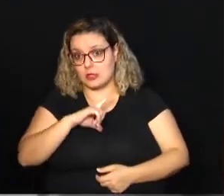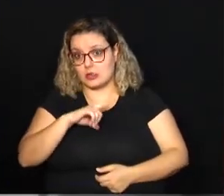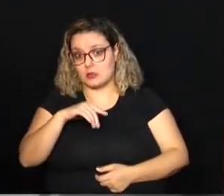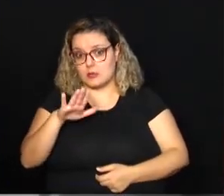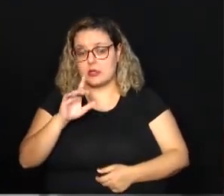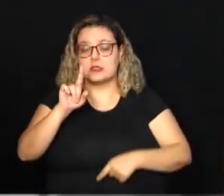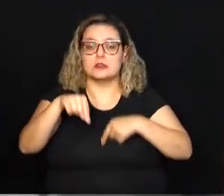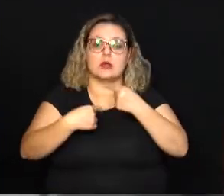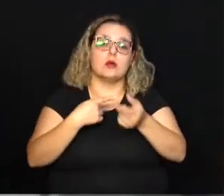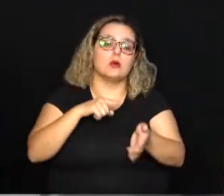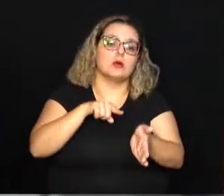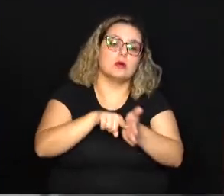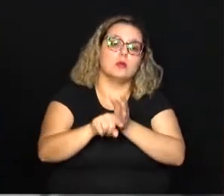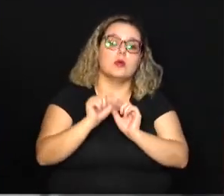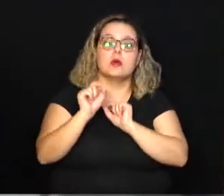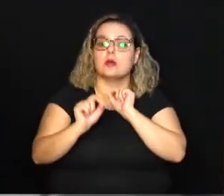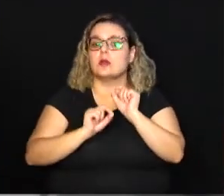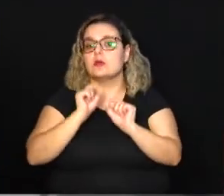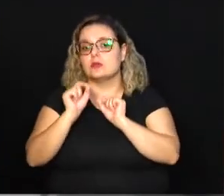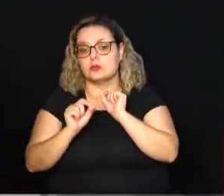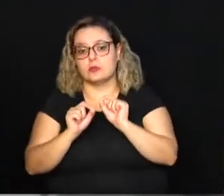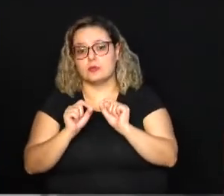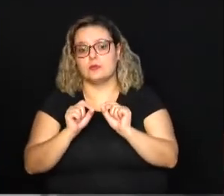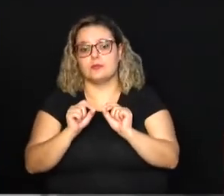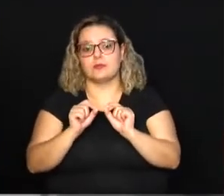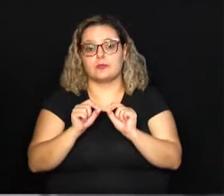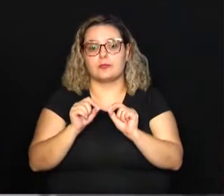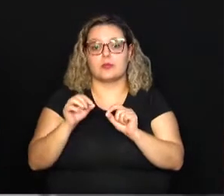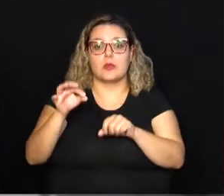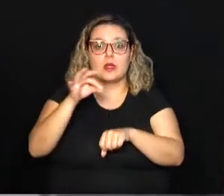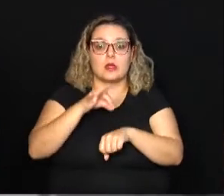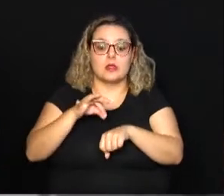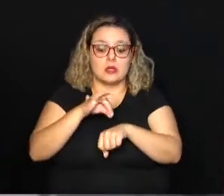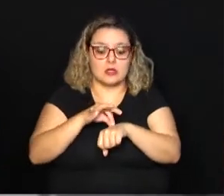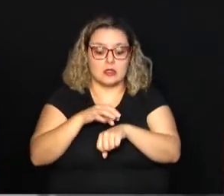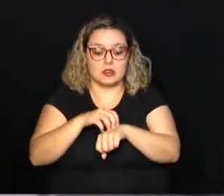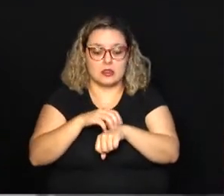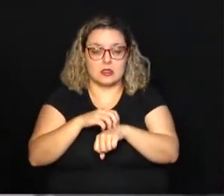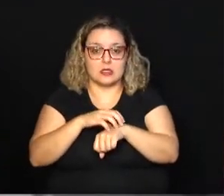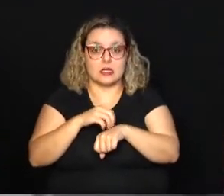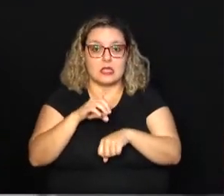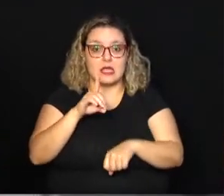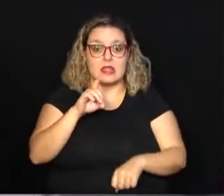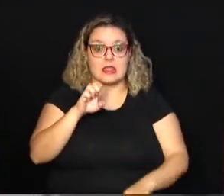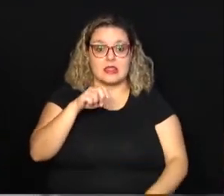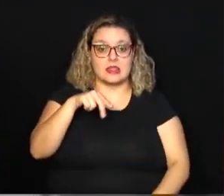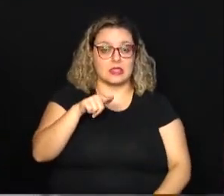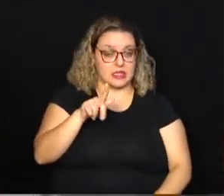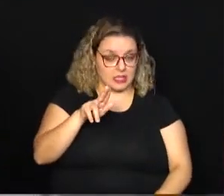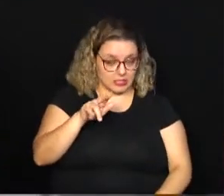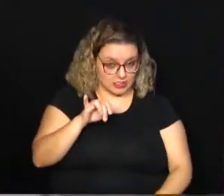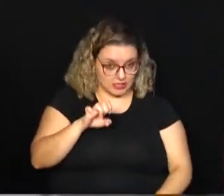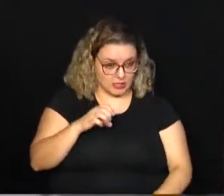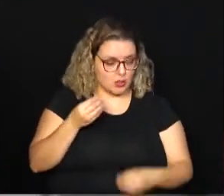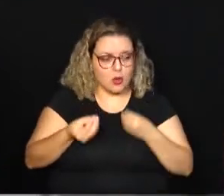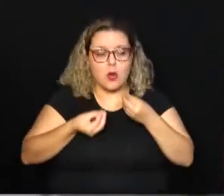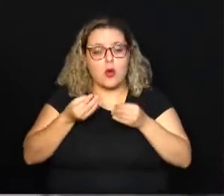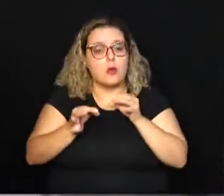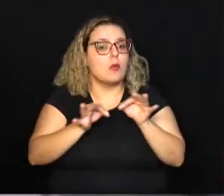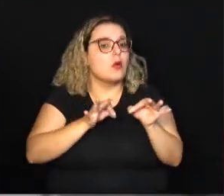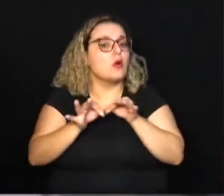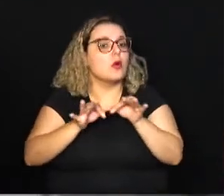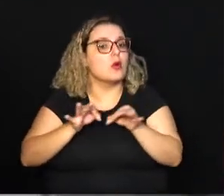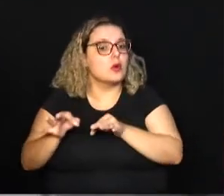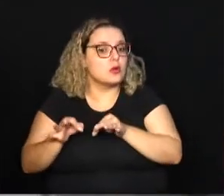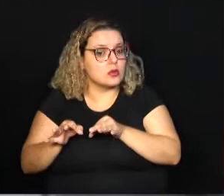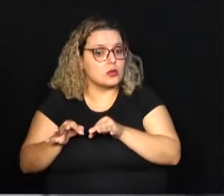outra é em relação à dengue, né? Como é que a rede está se organizando com relação aí